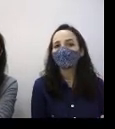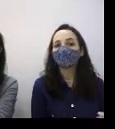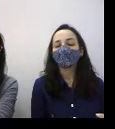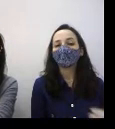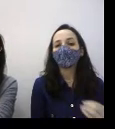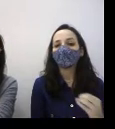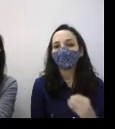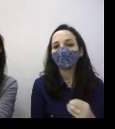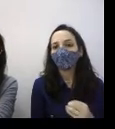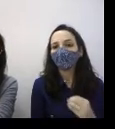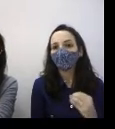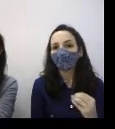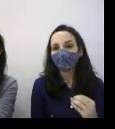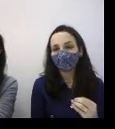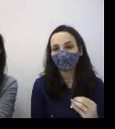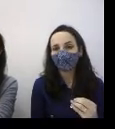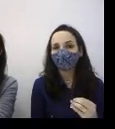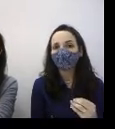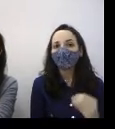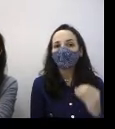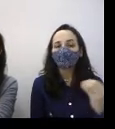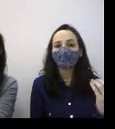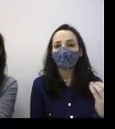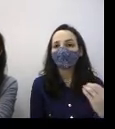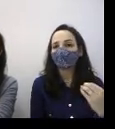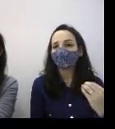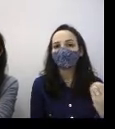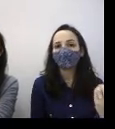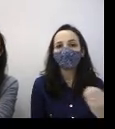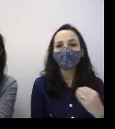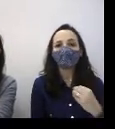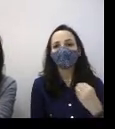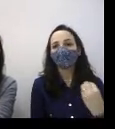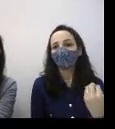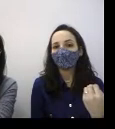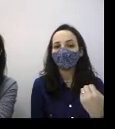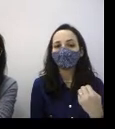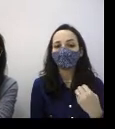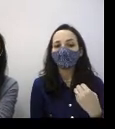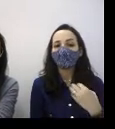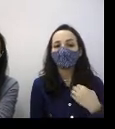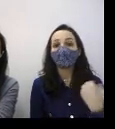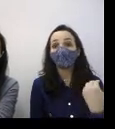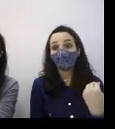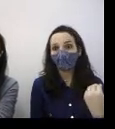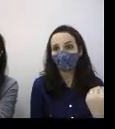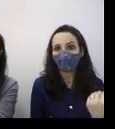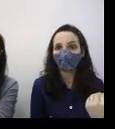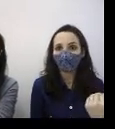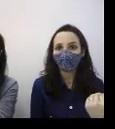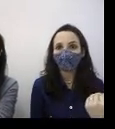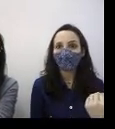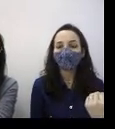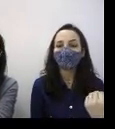farmácia, que tem um efeito imediato para aqueles sintomas, os remédios antidepressivos e ansiolíticos, eles demoram para